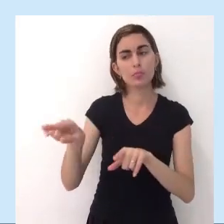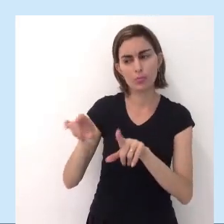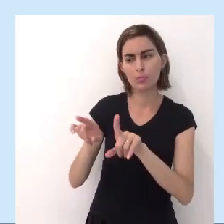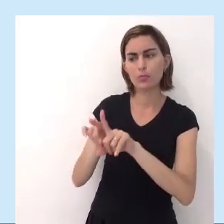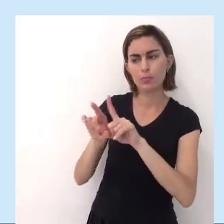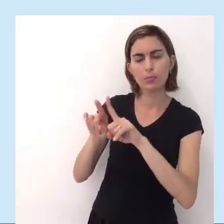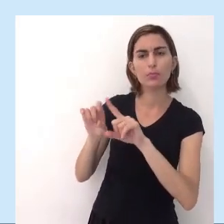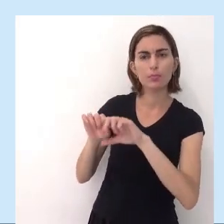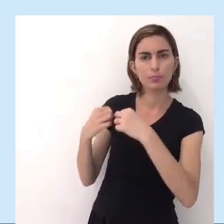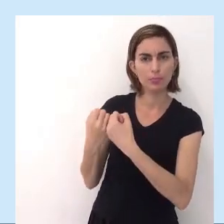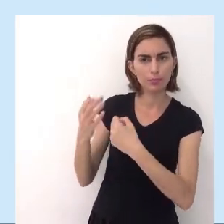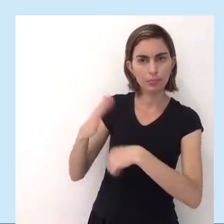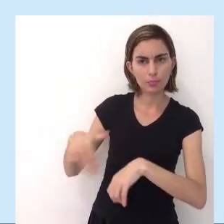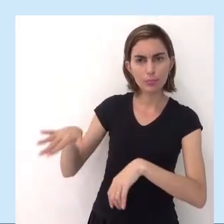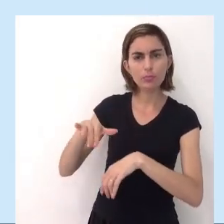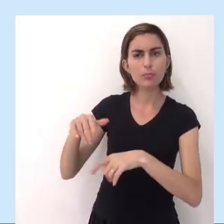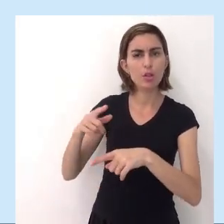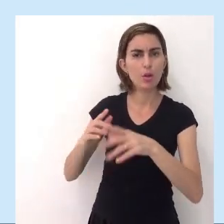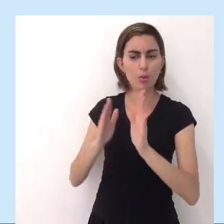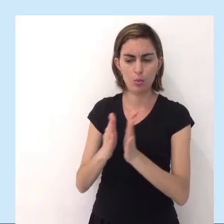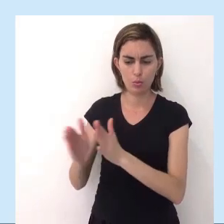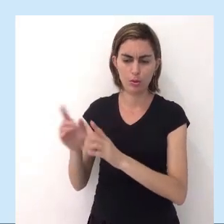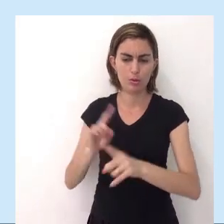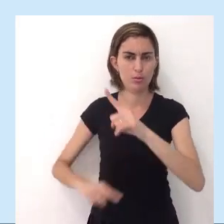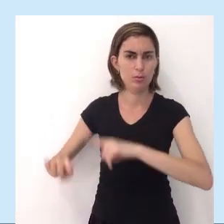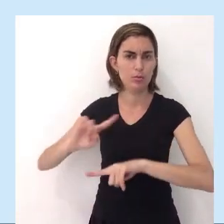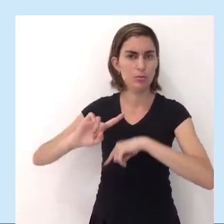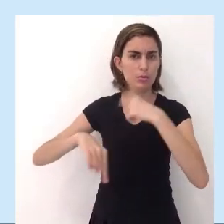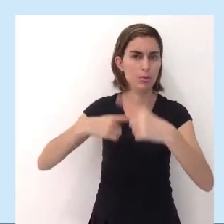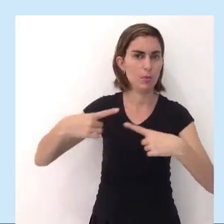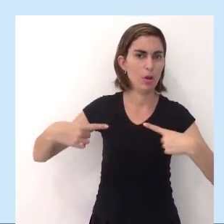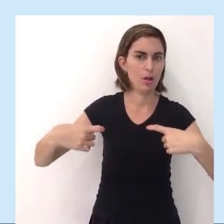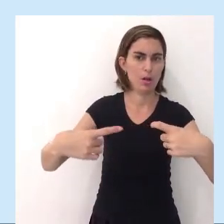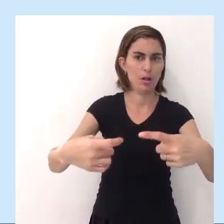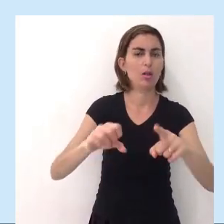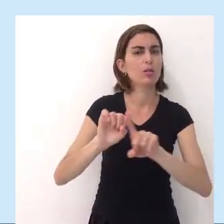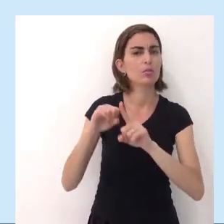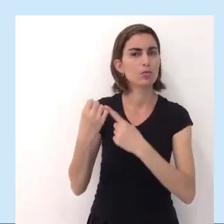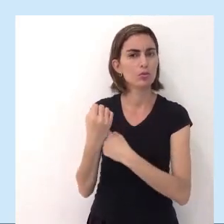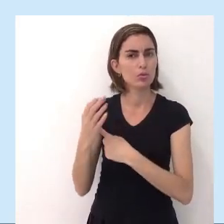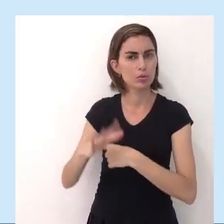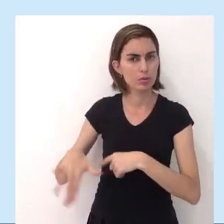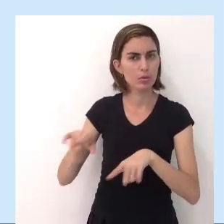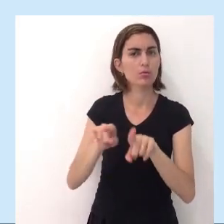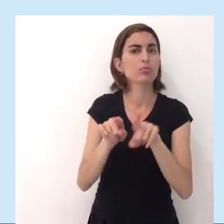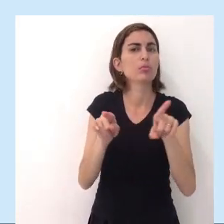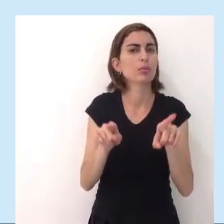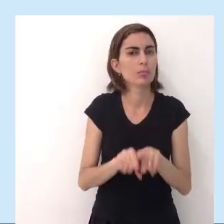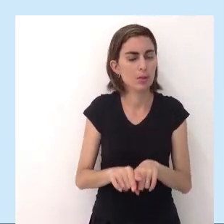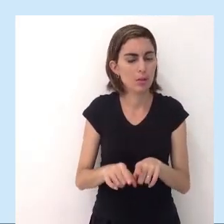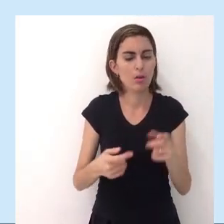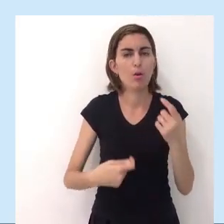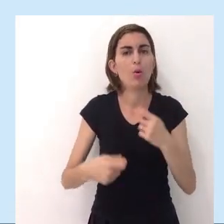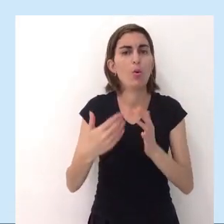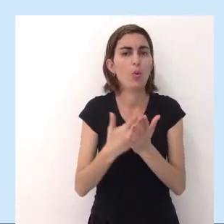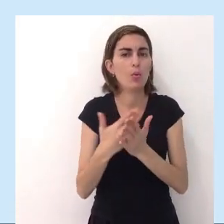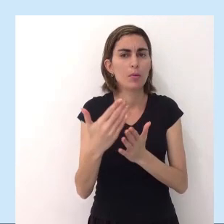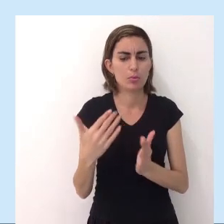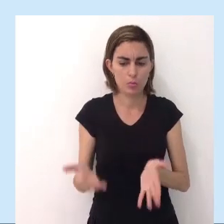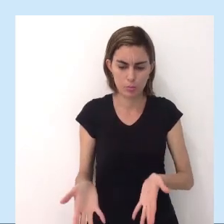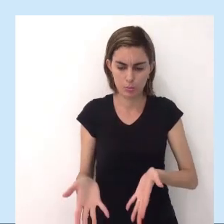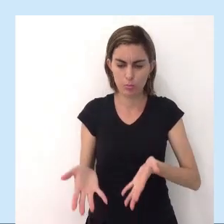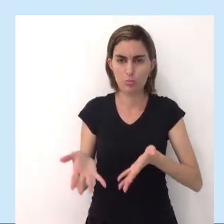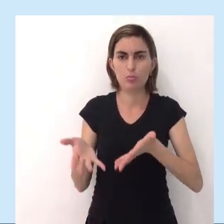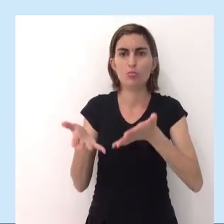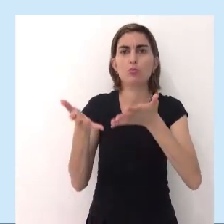desenvolver os ambientes que eles estavam dominando depois da guerra, o socialismo também estava fazendo isso, tá? O socialismo começa a crescer